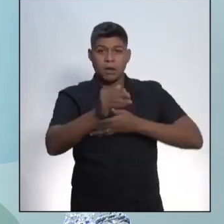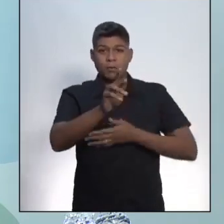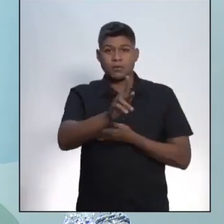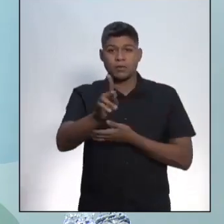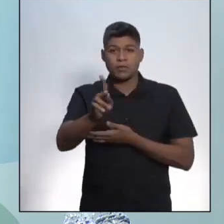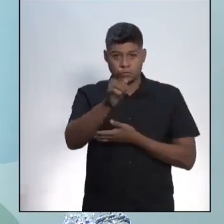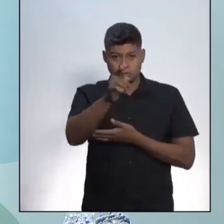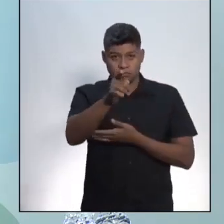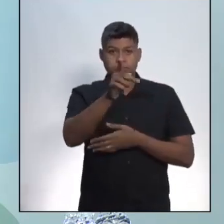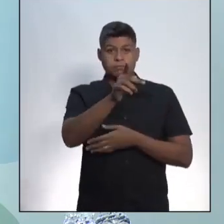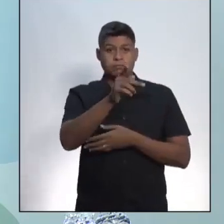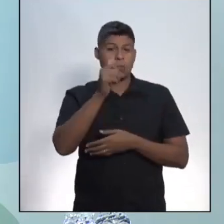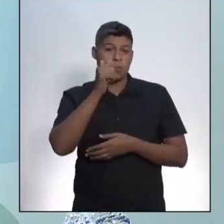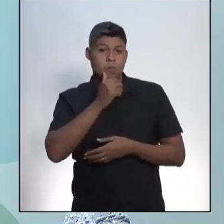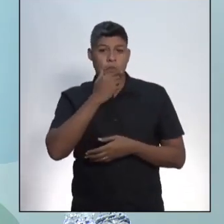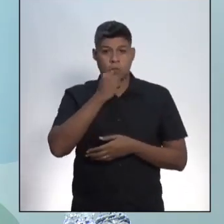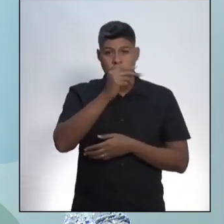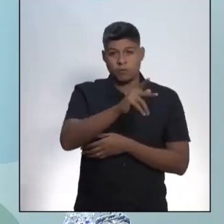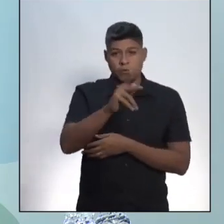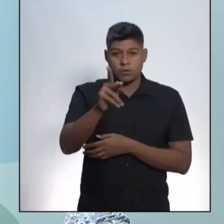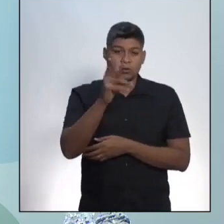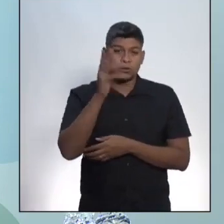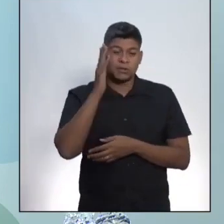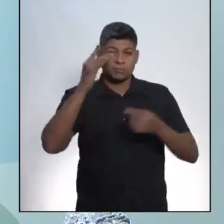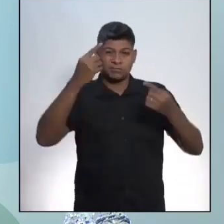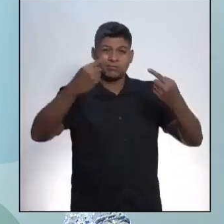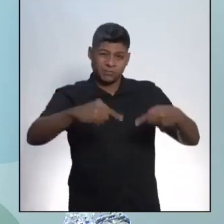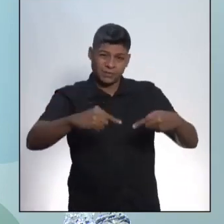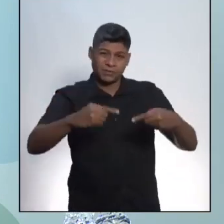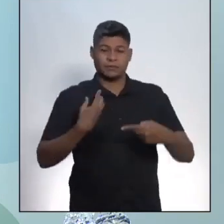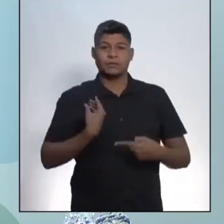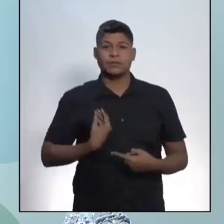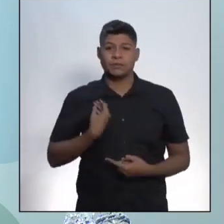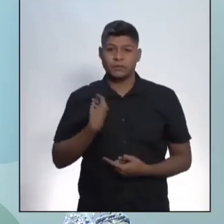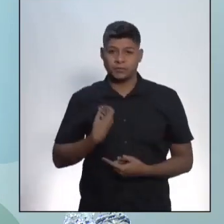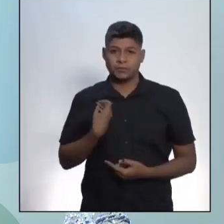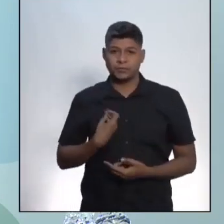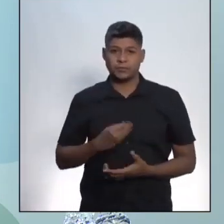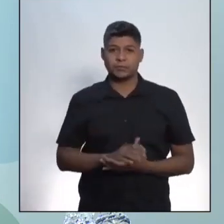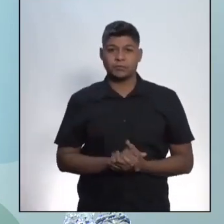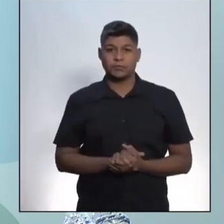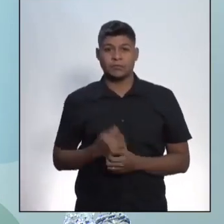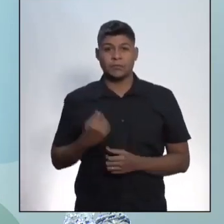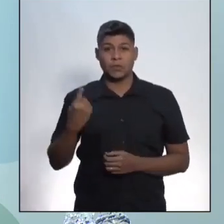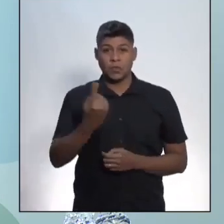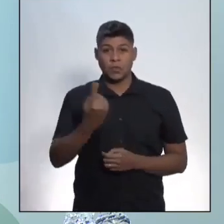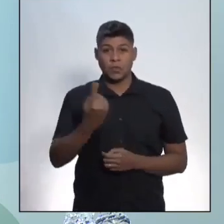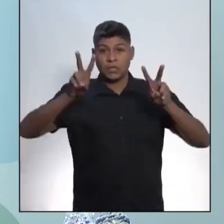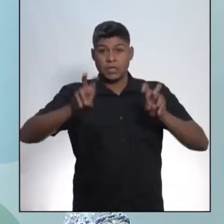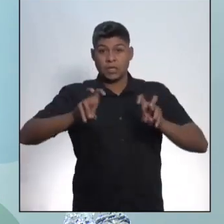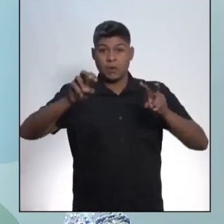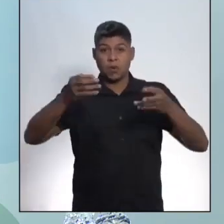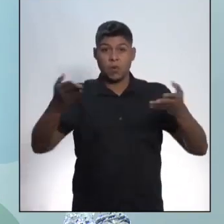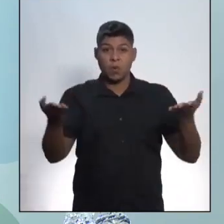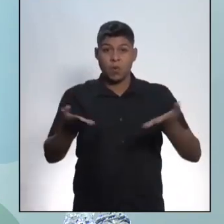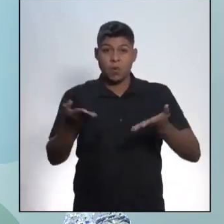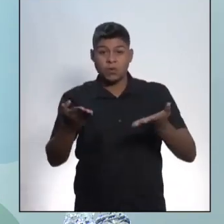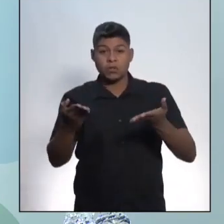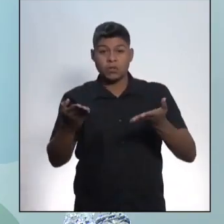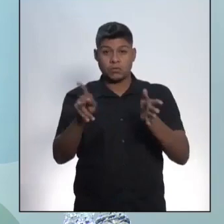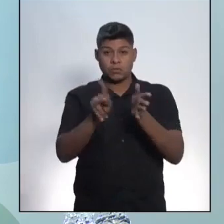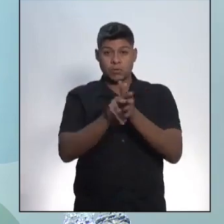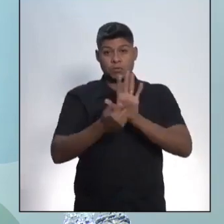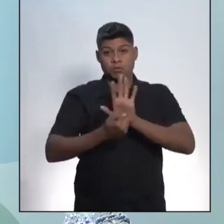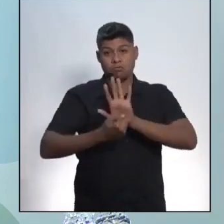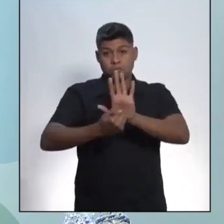você, professora, nesse momento tão desafiador que nós estamos vivendo. O nosso tema de hoje, o tema do nosso programa de